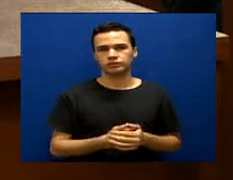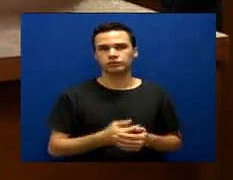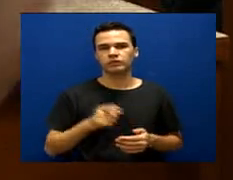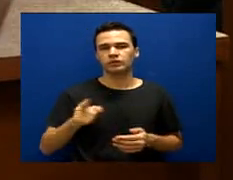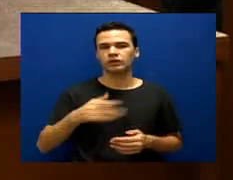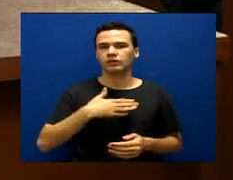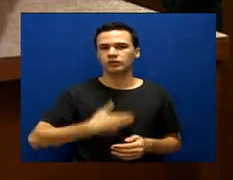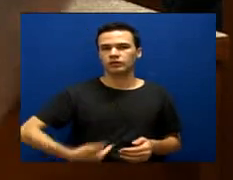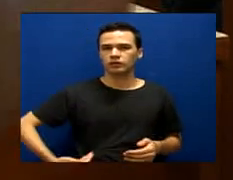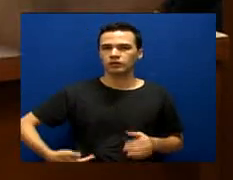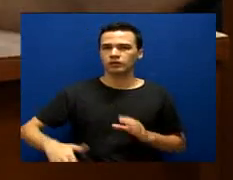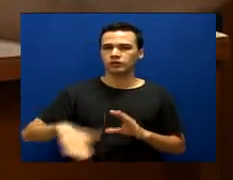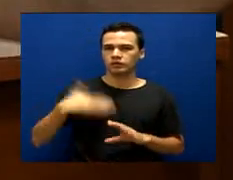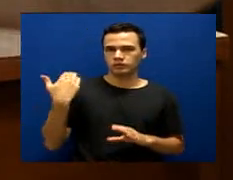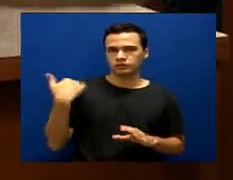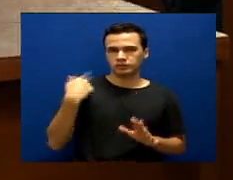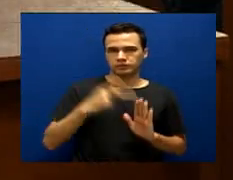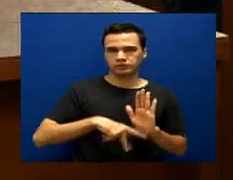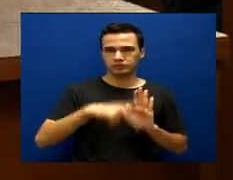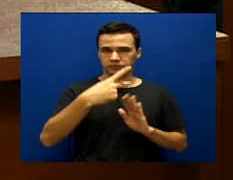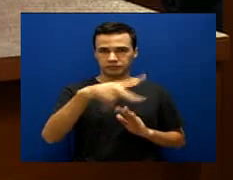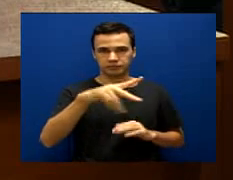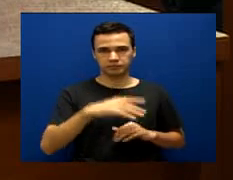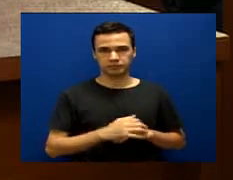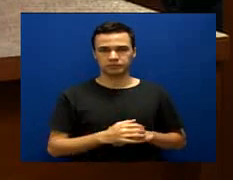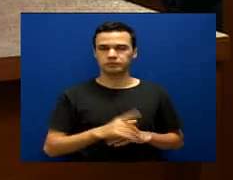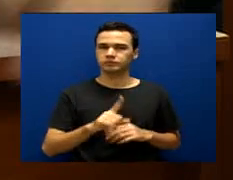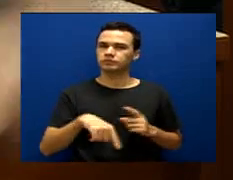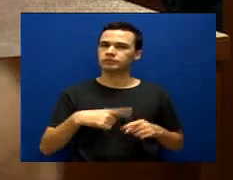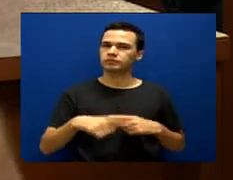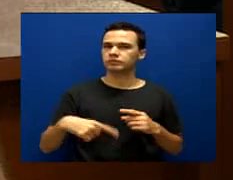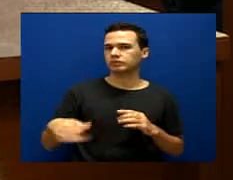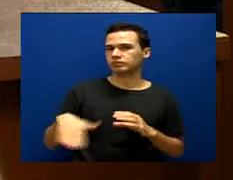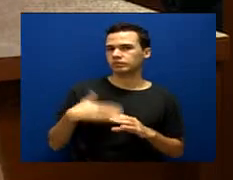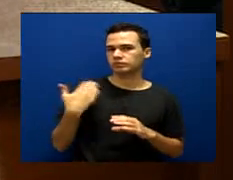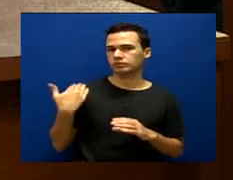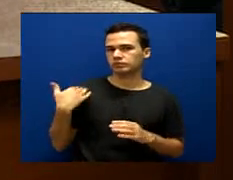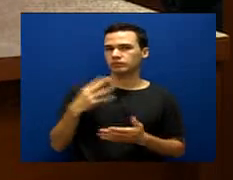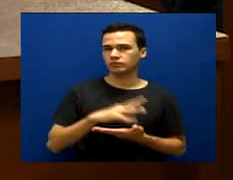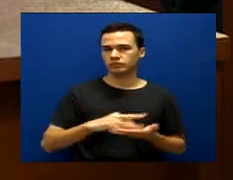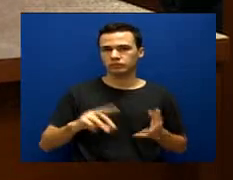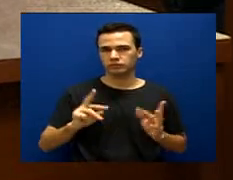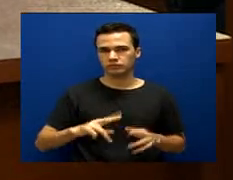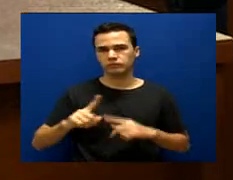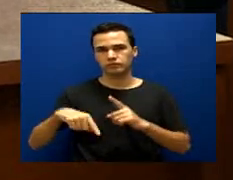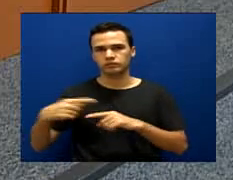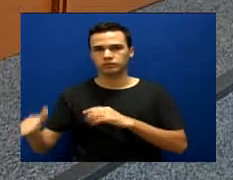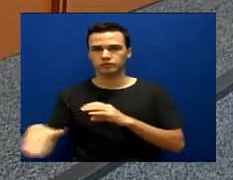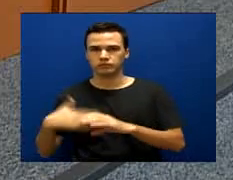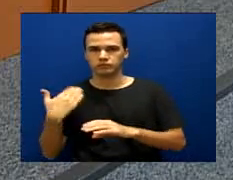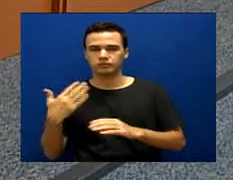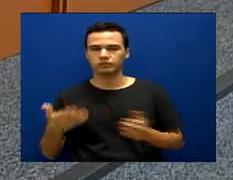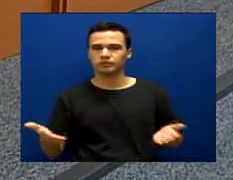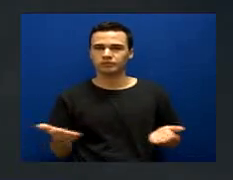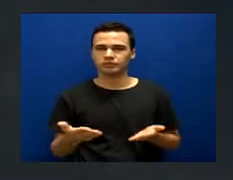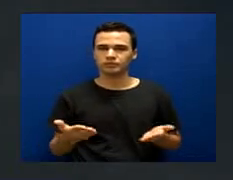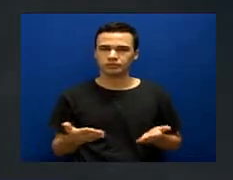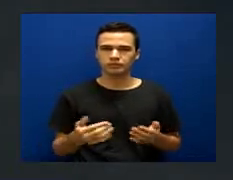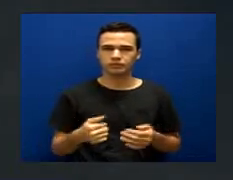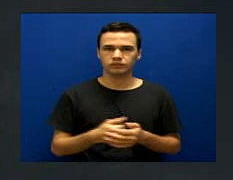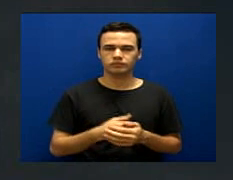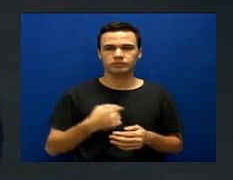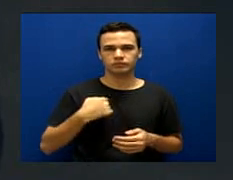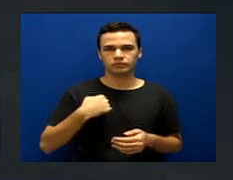o governo vai mandar o projeto Vossa Excelência. Vai dar um ponto C, Ctrl V e mandar para cá. Isso. Renan, ele já falou agora, segunda quinzena